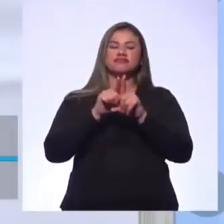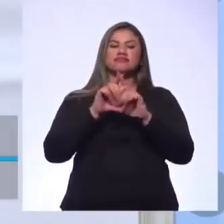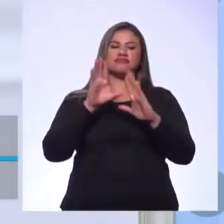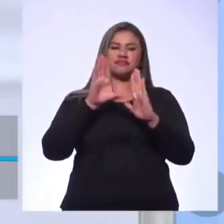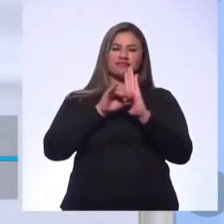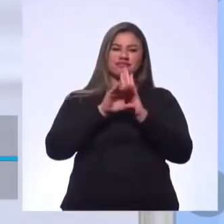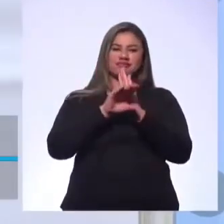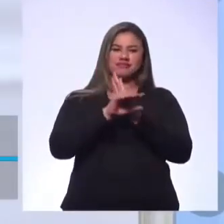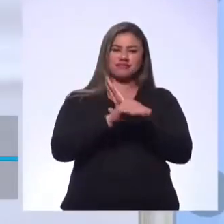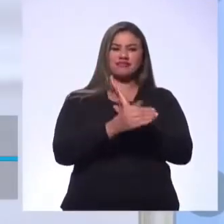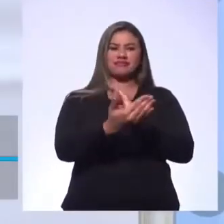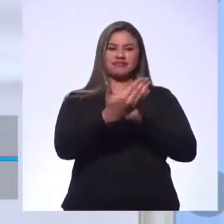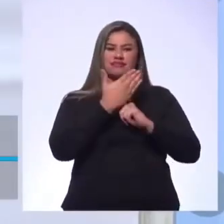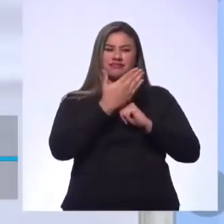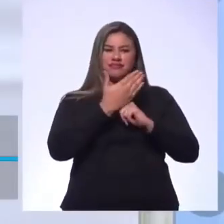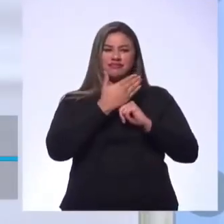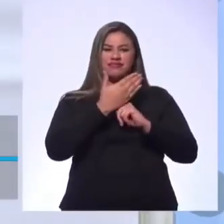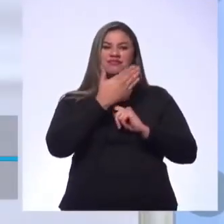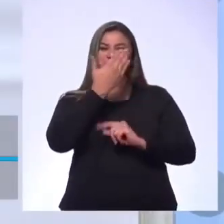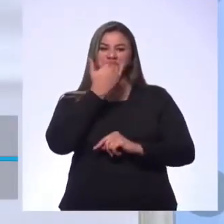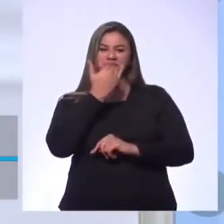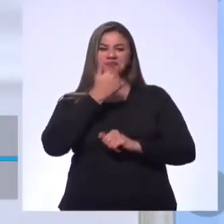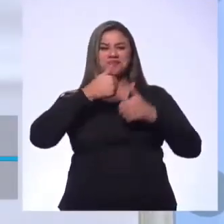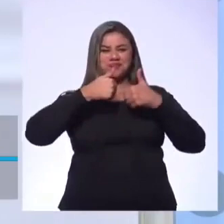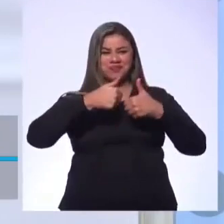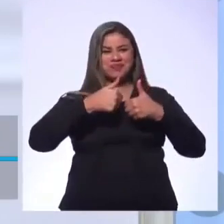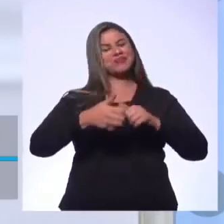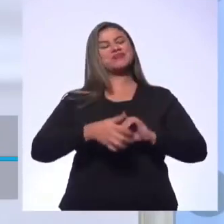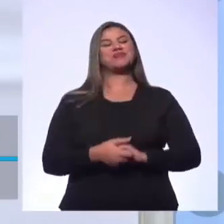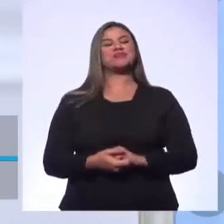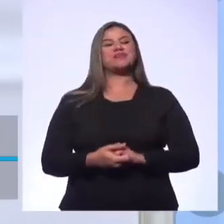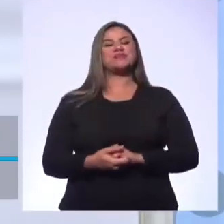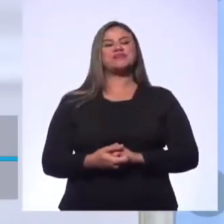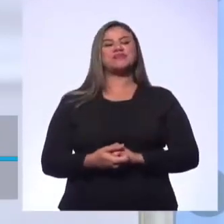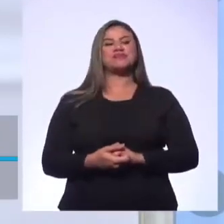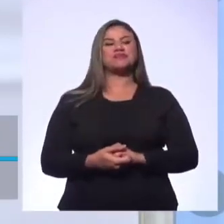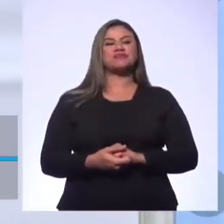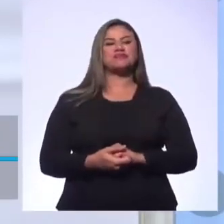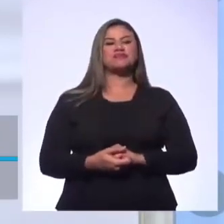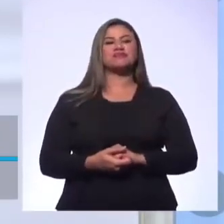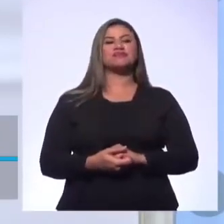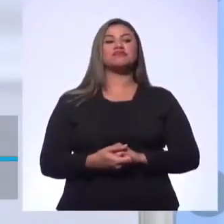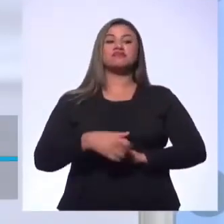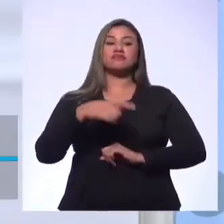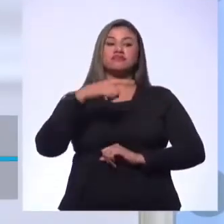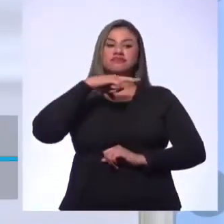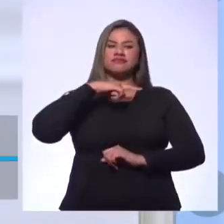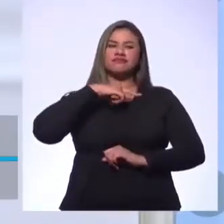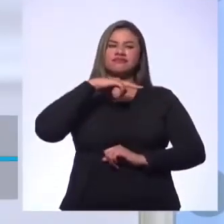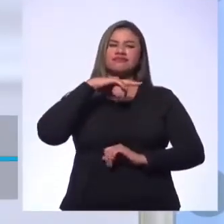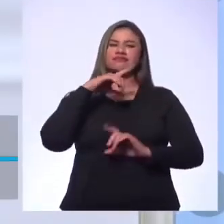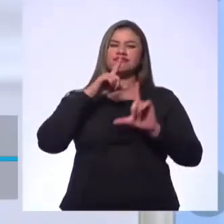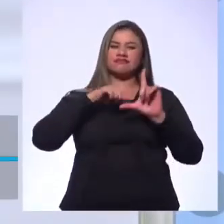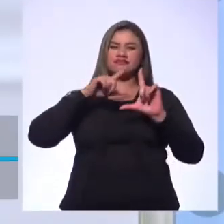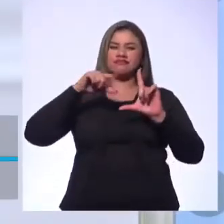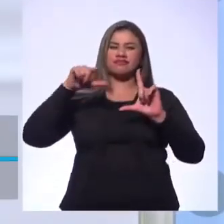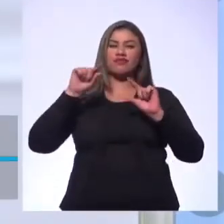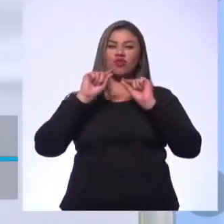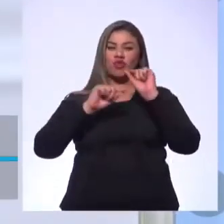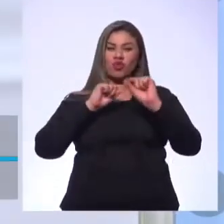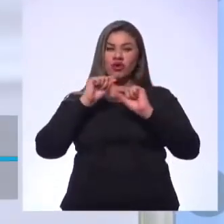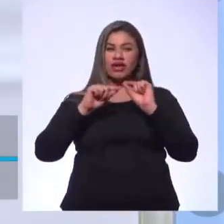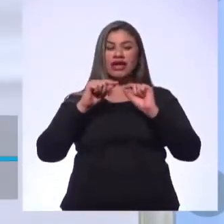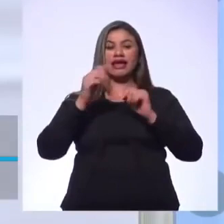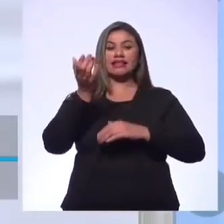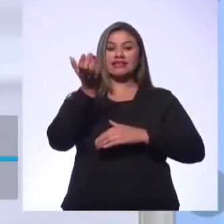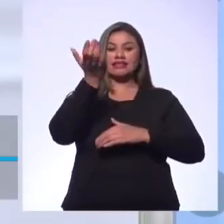gente, por exemplo, produzindo alimentação, né? Então, aquelas que têm interesse pra gente. Mas existem estimativas, por exemplo, que a gente tem muito mais bactérias no nosso